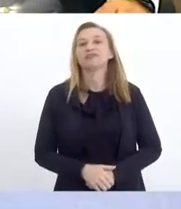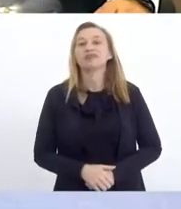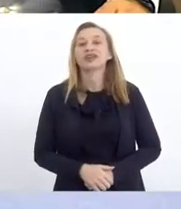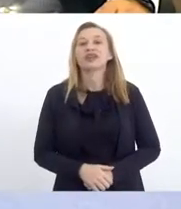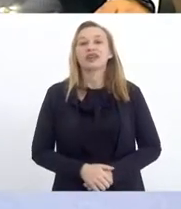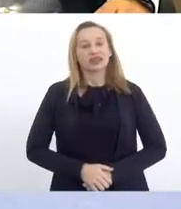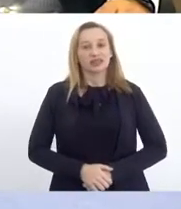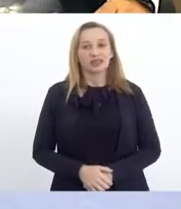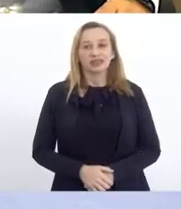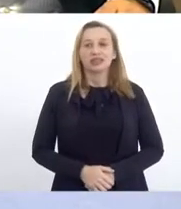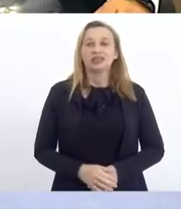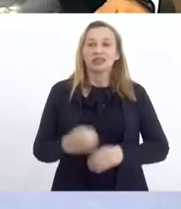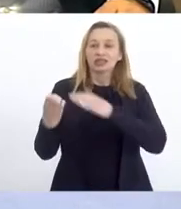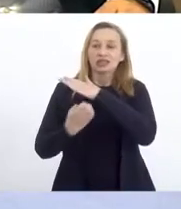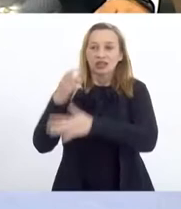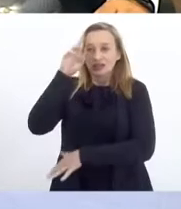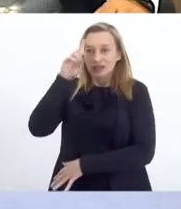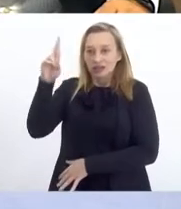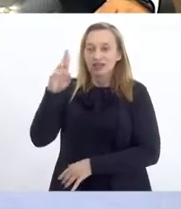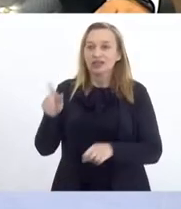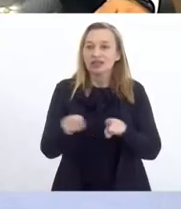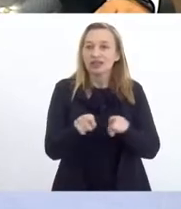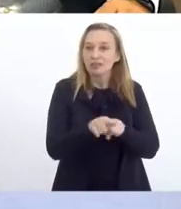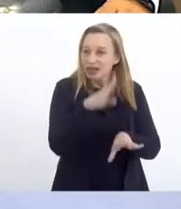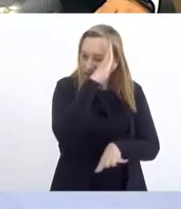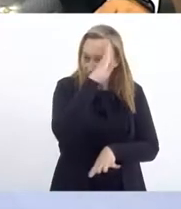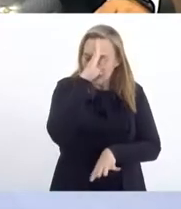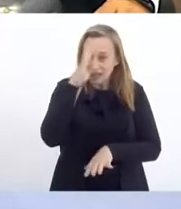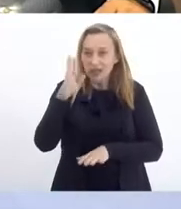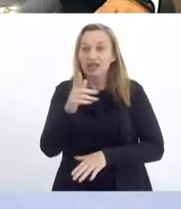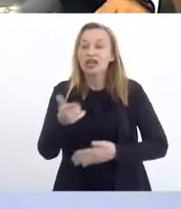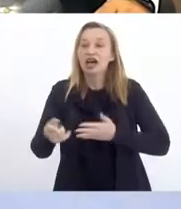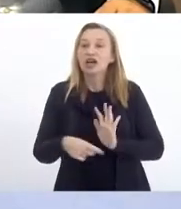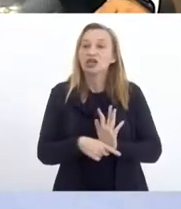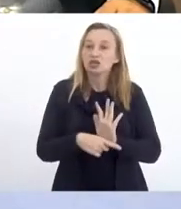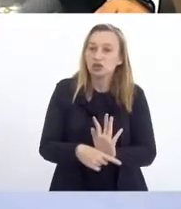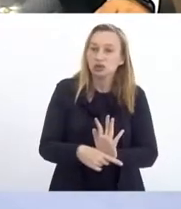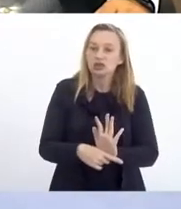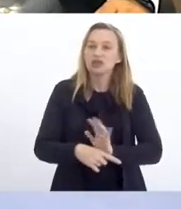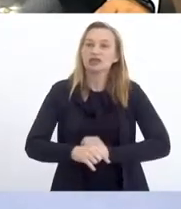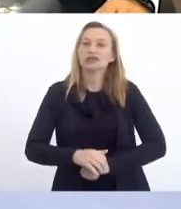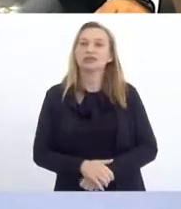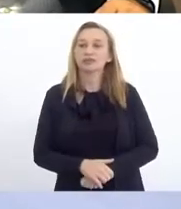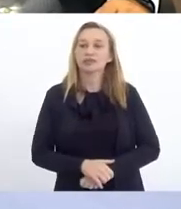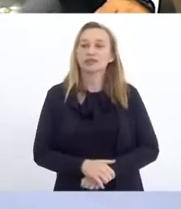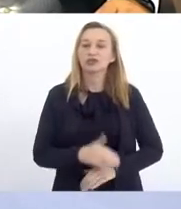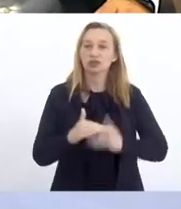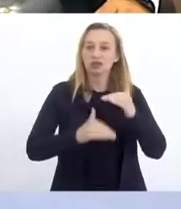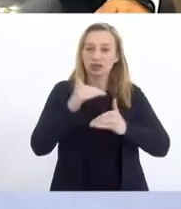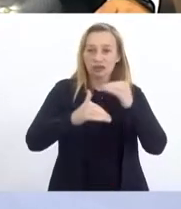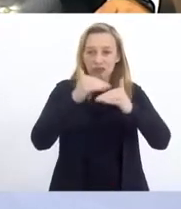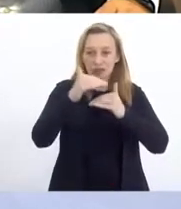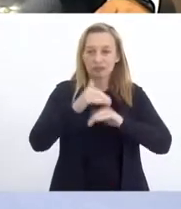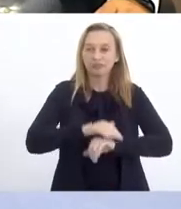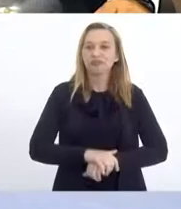de empresários e acadêmicos que contribuem para o debate permanente sobre o desenvolvimento.